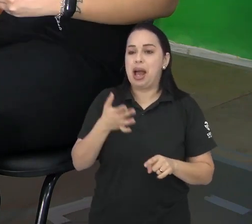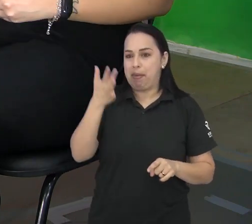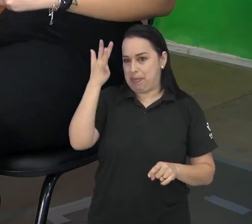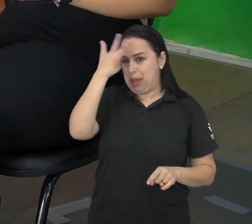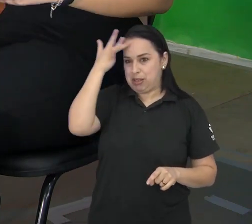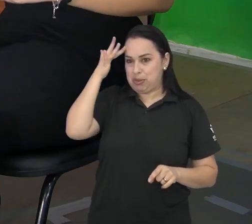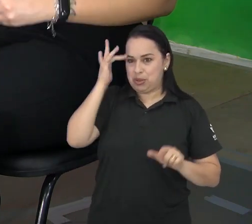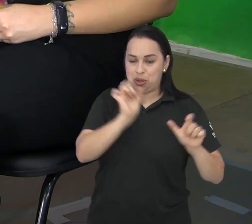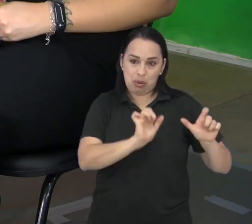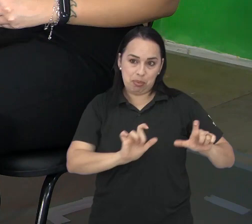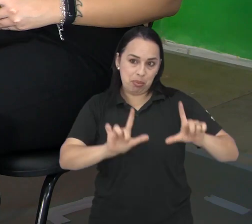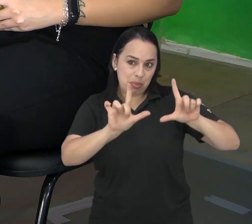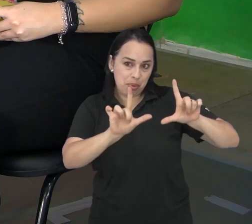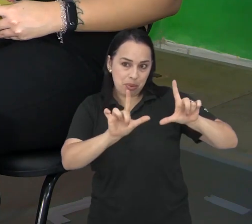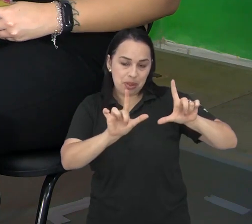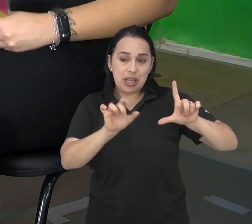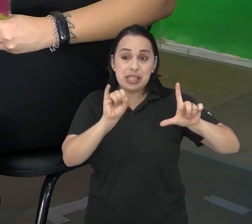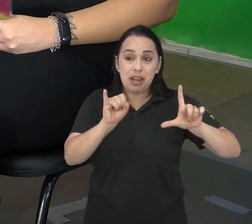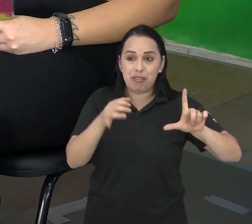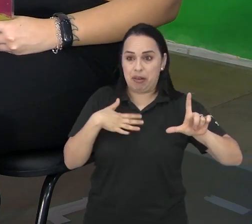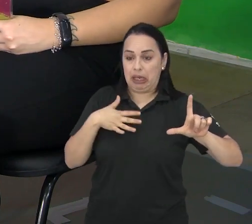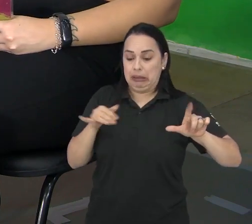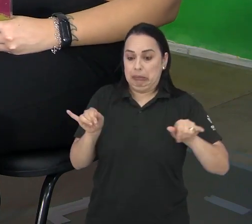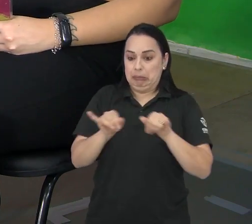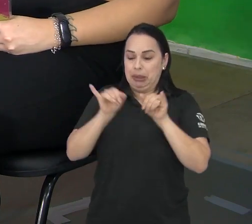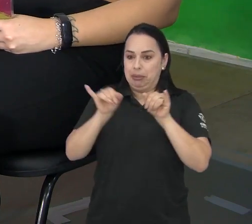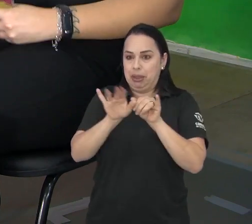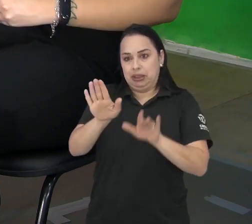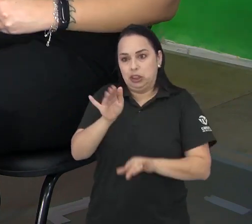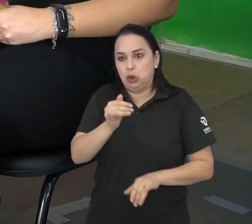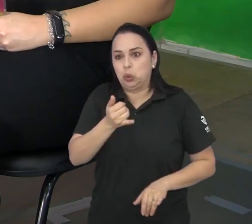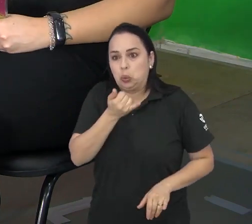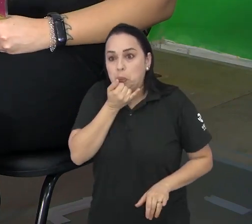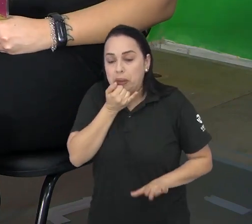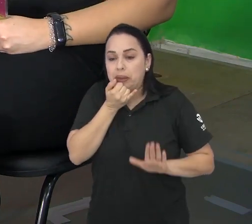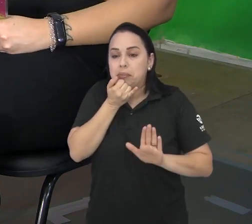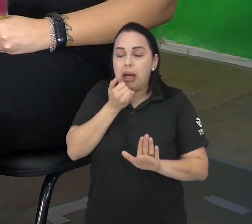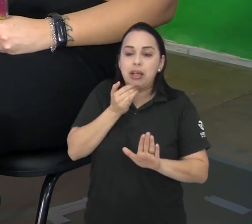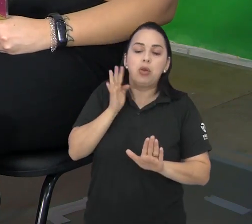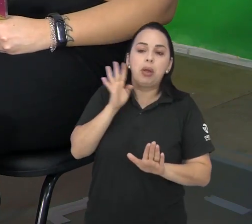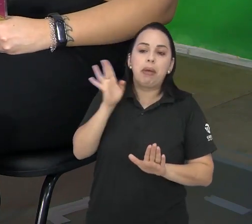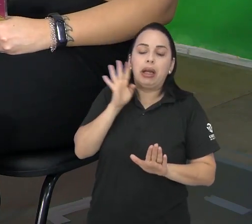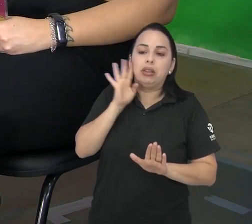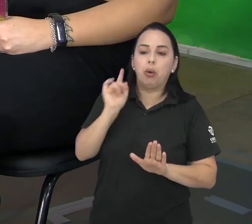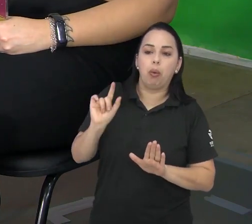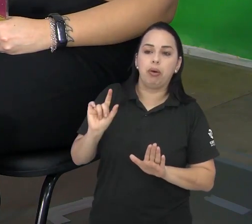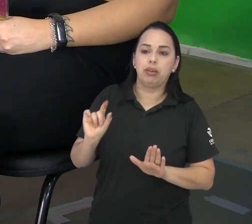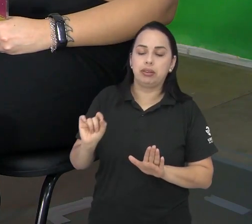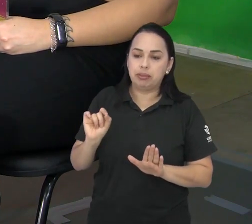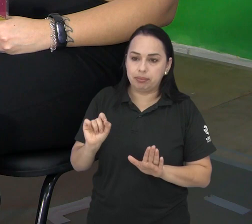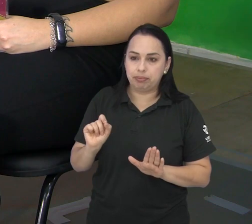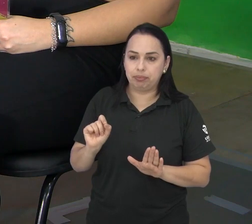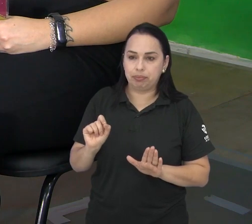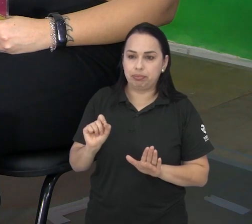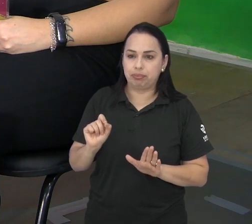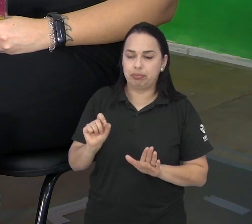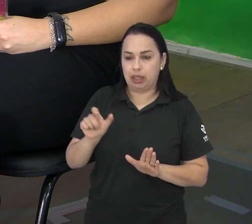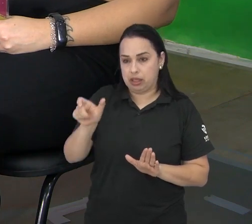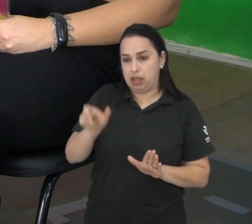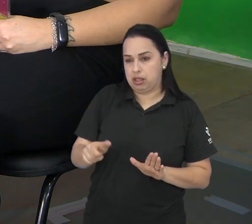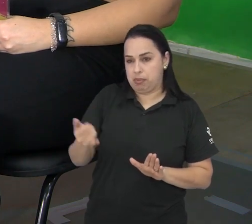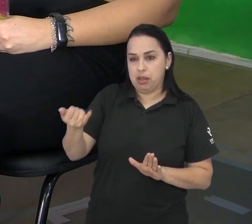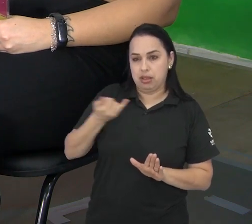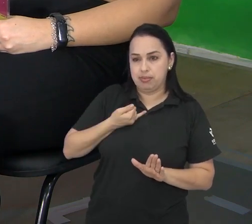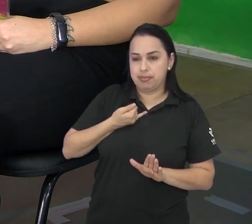já sabe se eu vou falar alguma besteira. Mas é que assim, eu imagino que não é... Até porque você falou